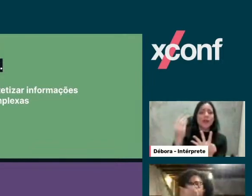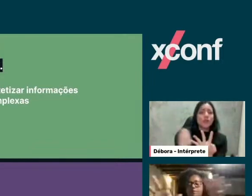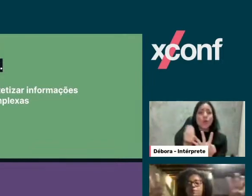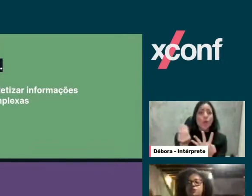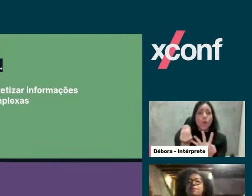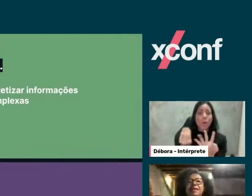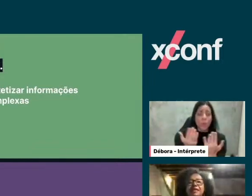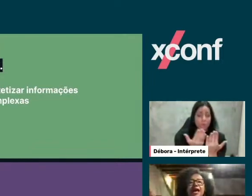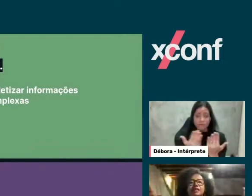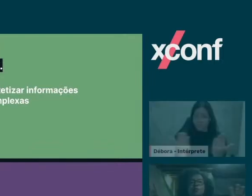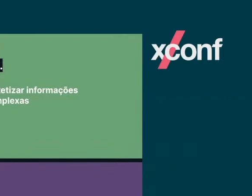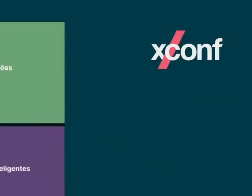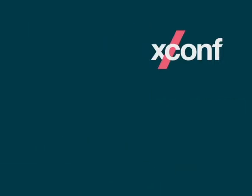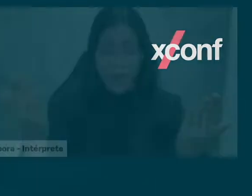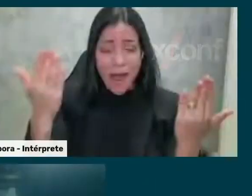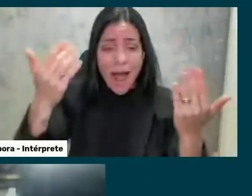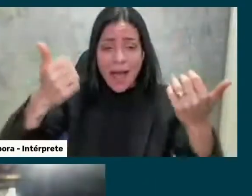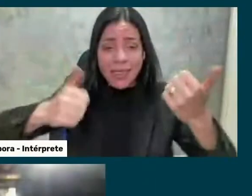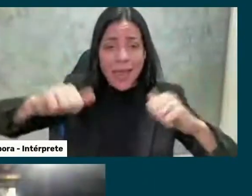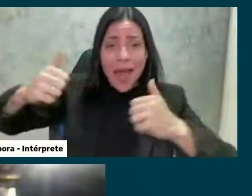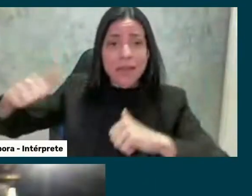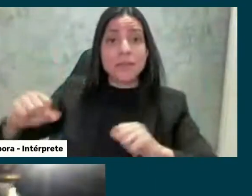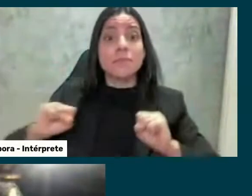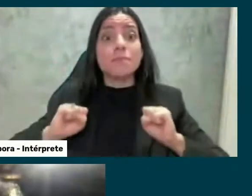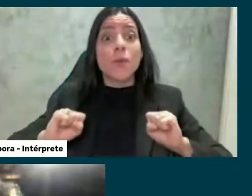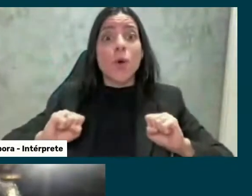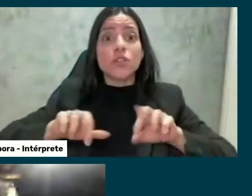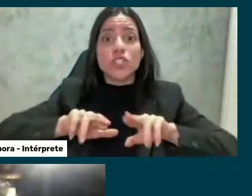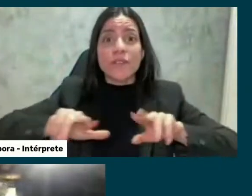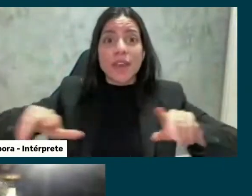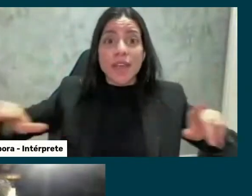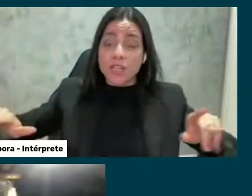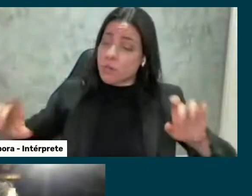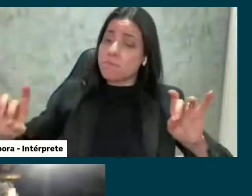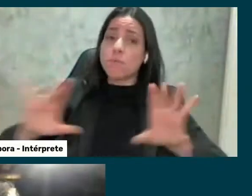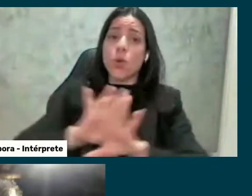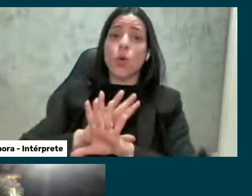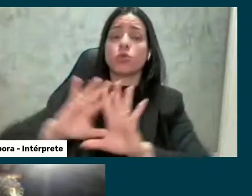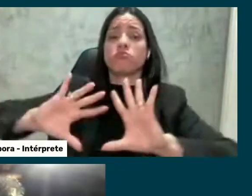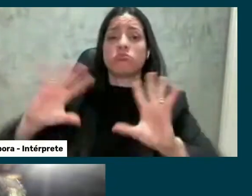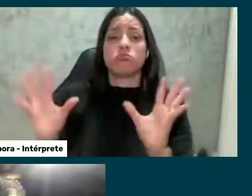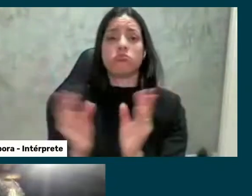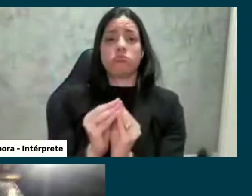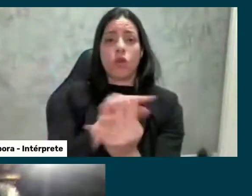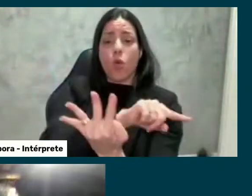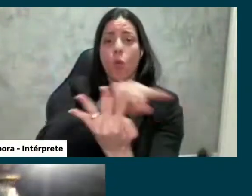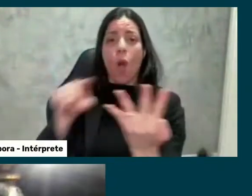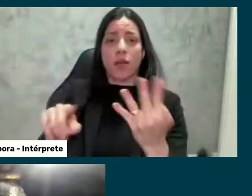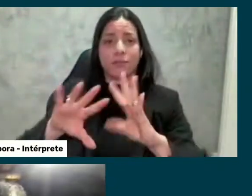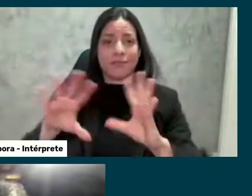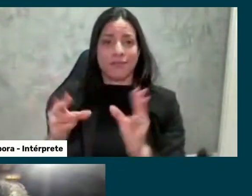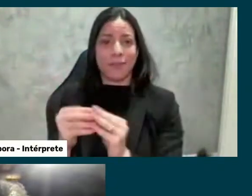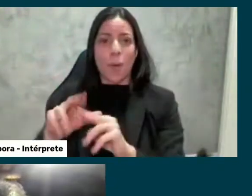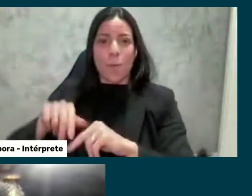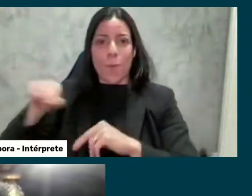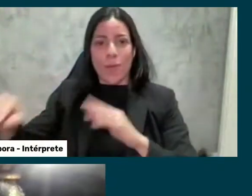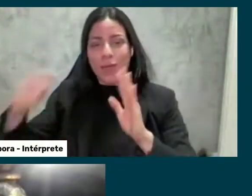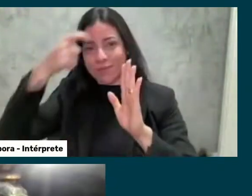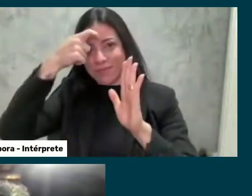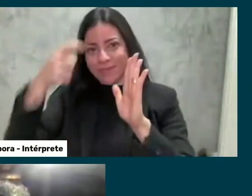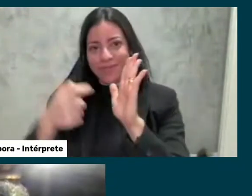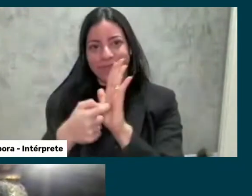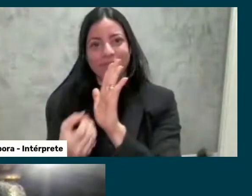análise de possibilidades pode ser oferecida já de um jeito sintetizado por inteligência artificial para que a pessoa